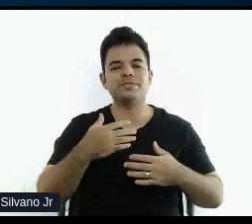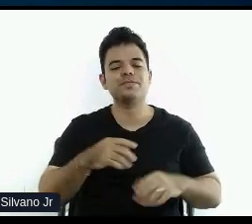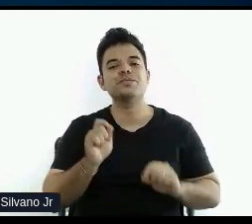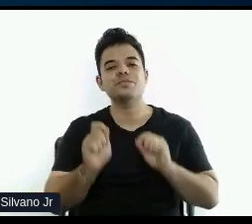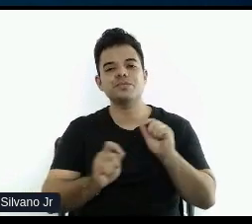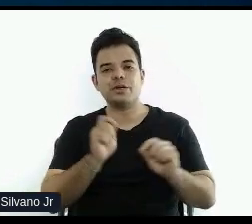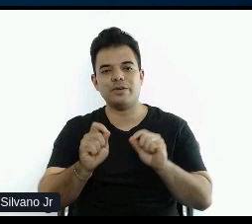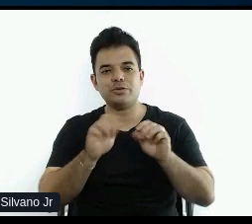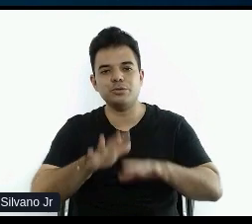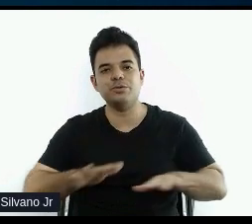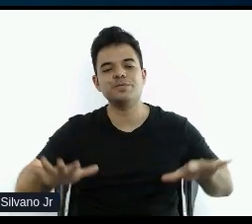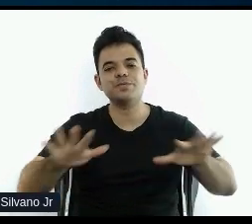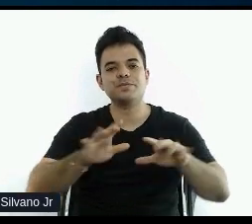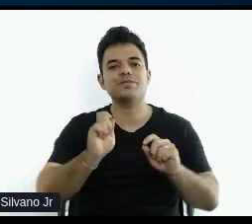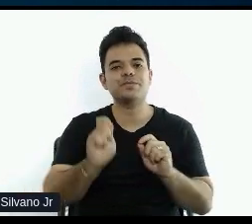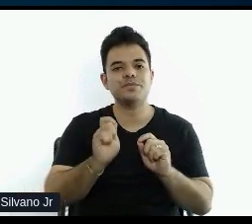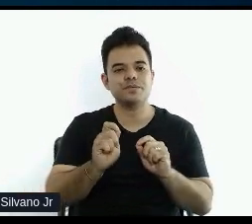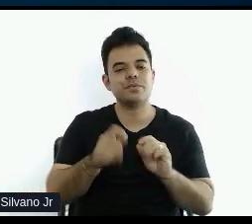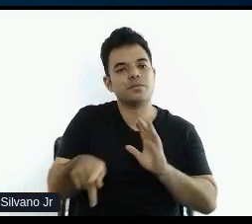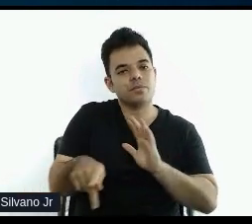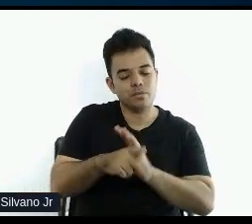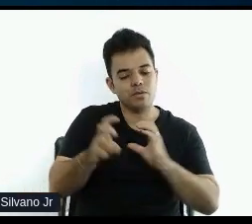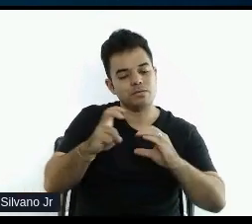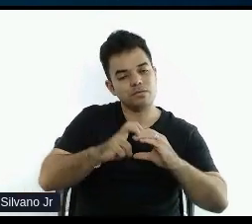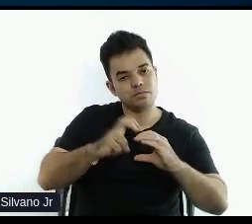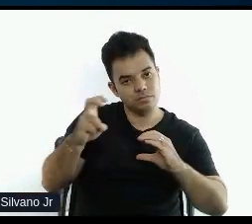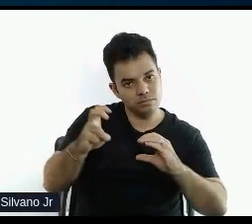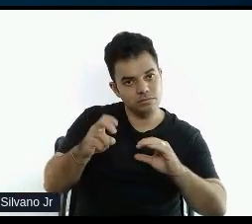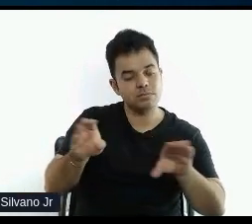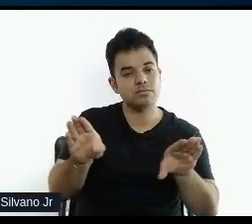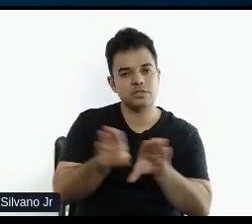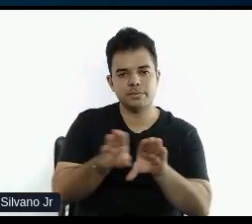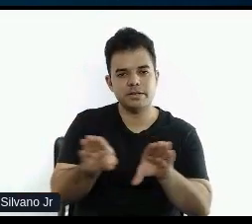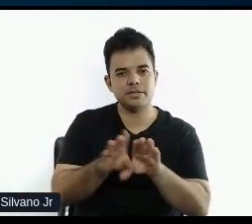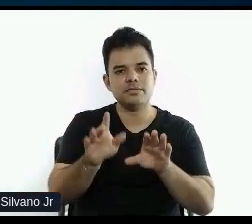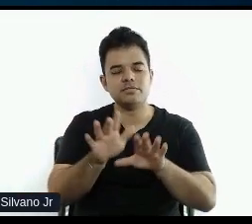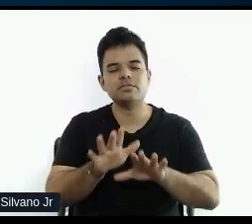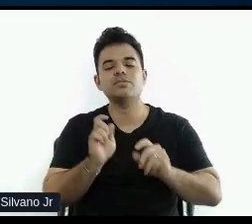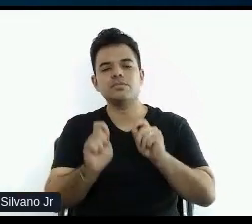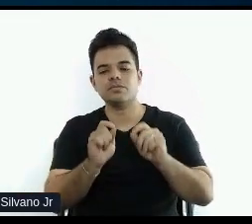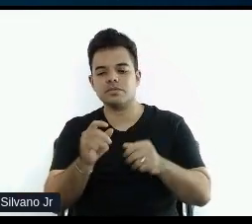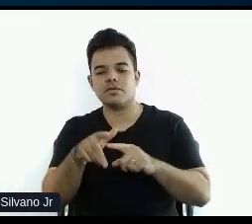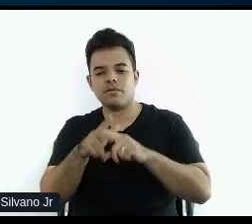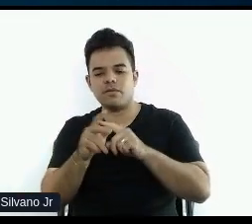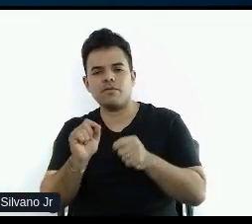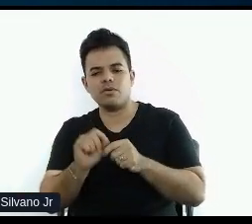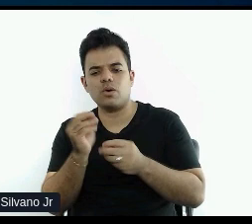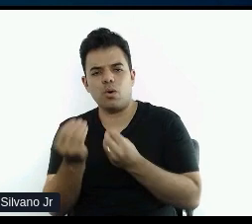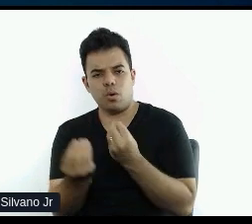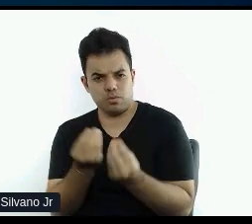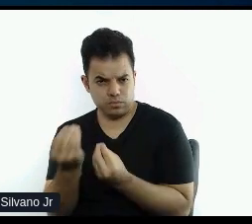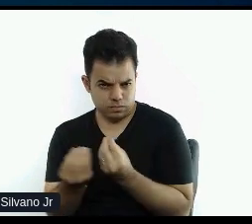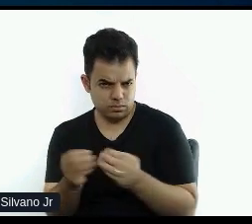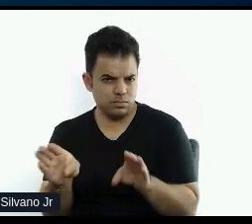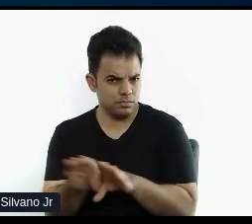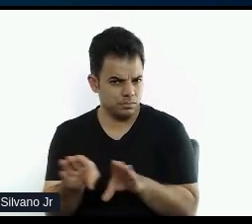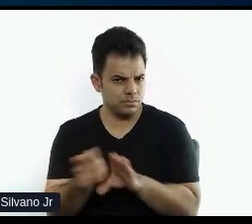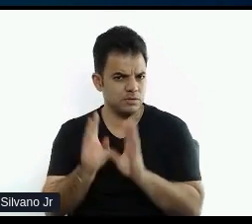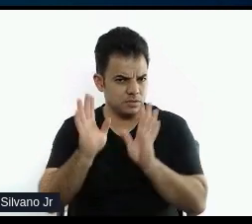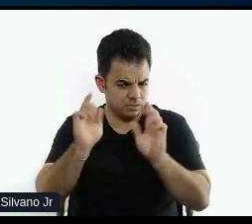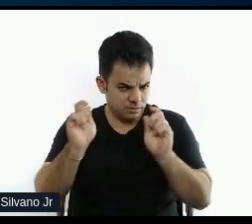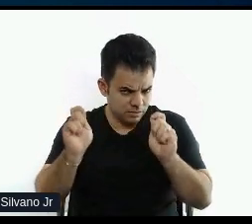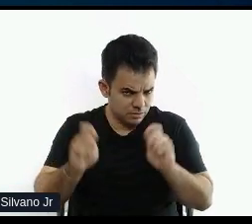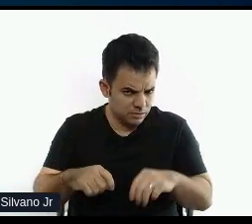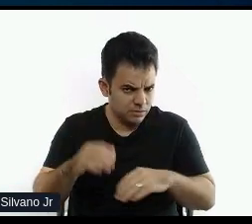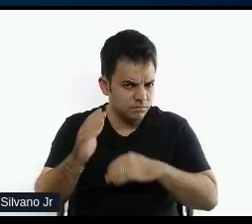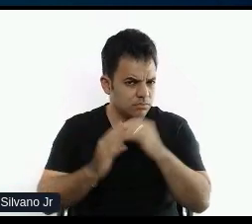tanto da teoria do que é o ChatGPT, alguns conceitos teóricos de como ele funciona ali, mas também trazer um pouco de uma parte